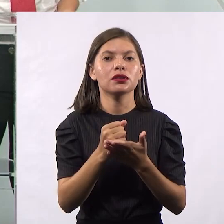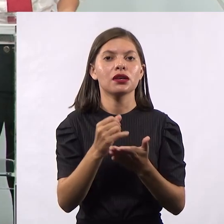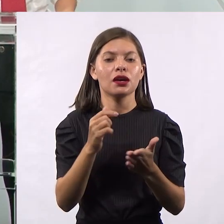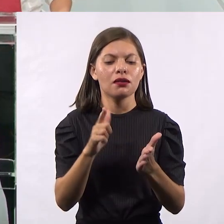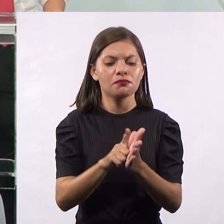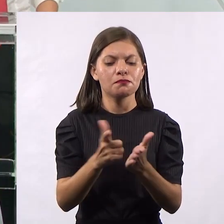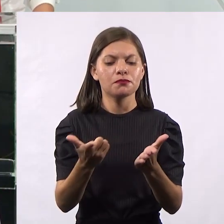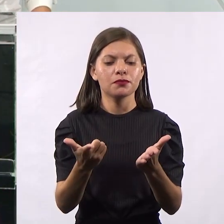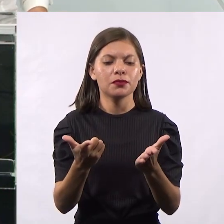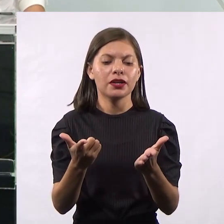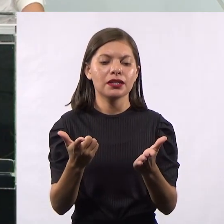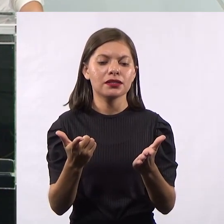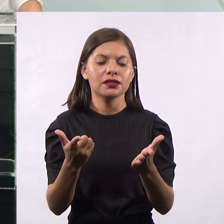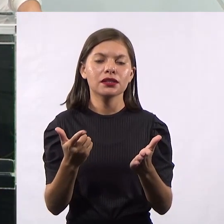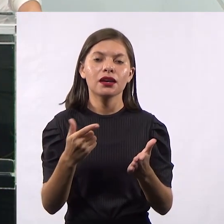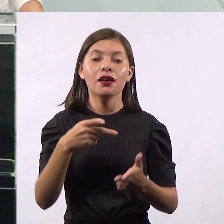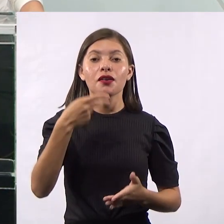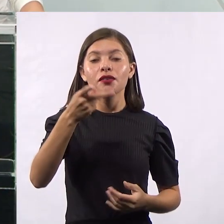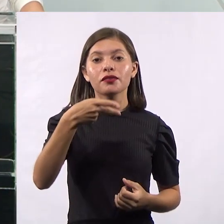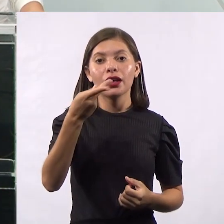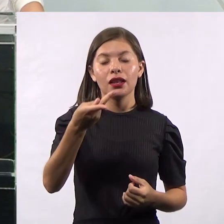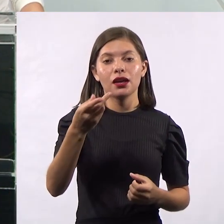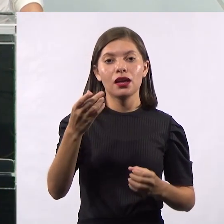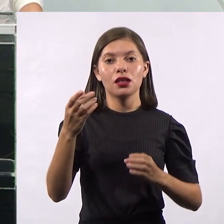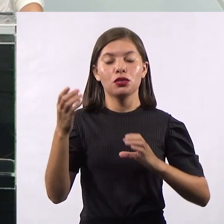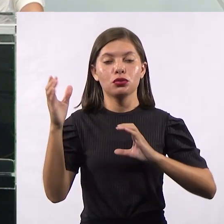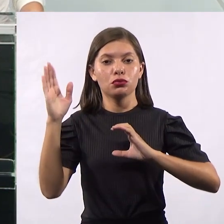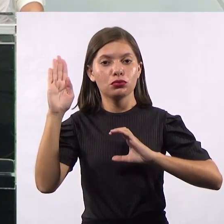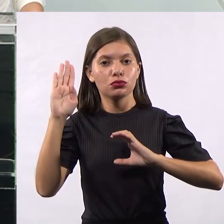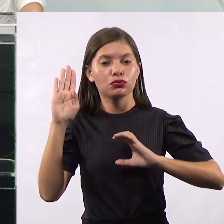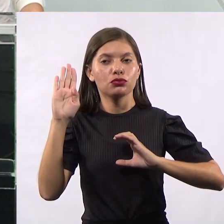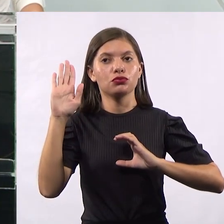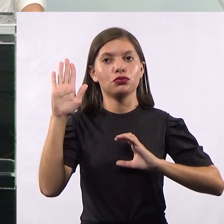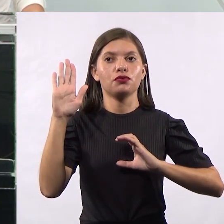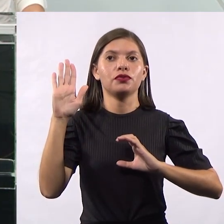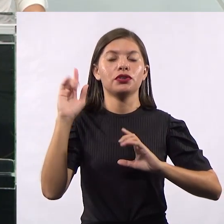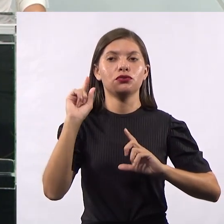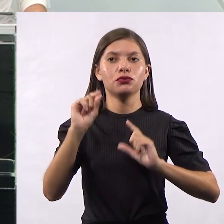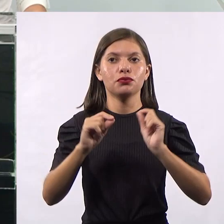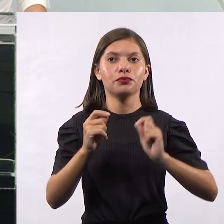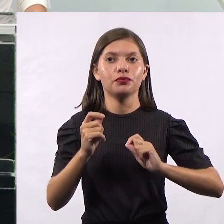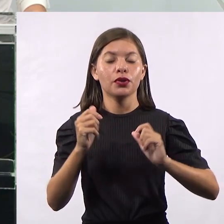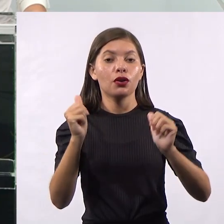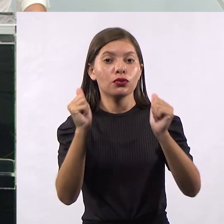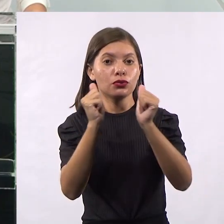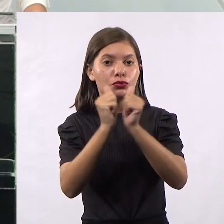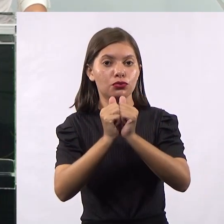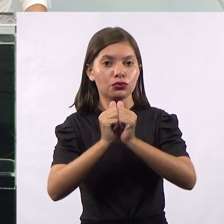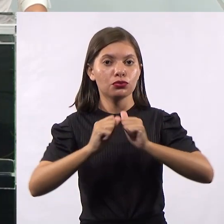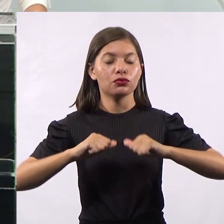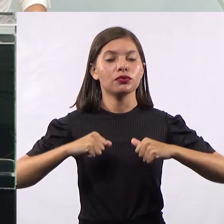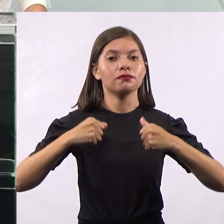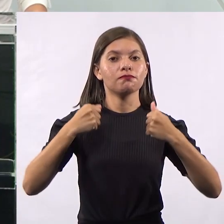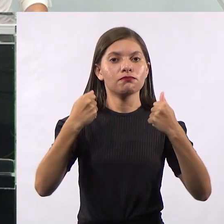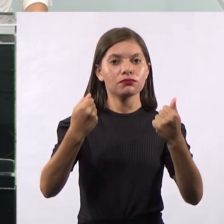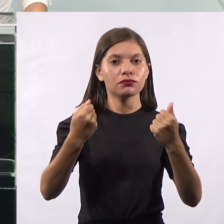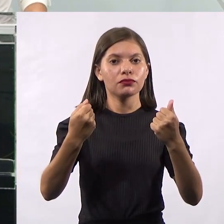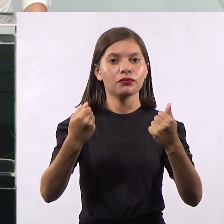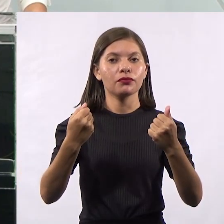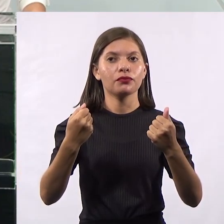espécie. E, por fim, eu falei do convênio administrativo, né, que é quando tem essa comunhão de